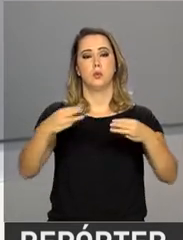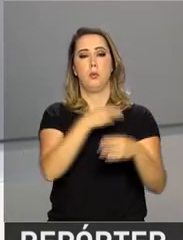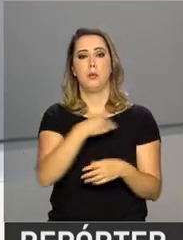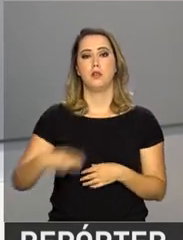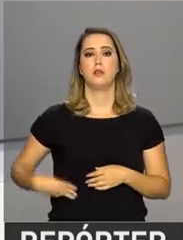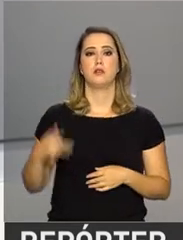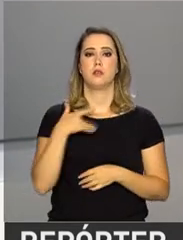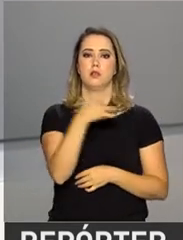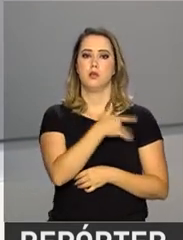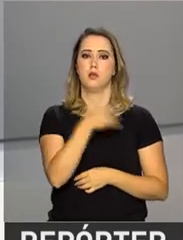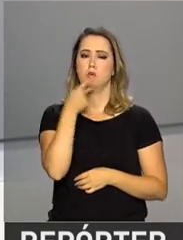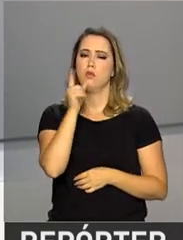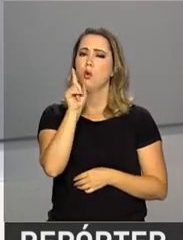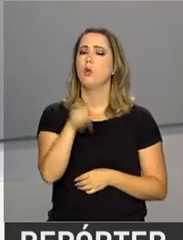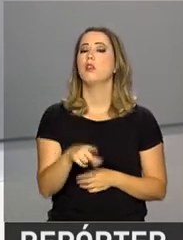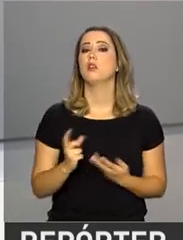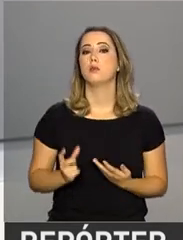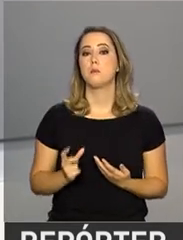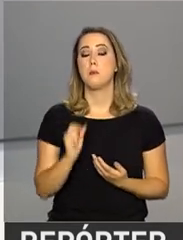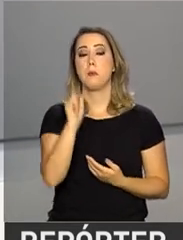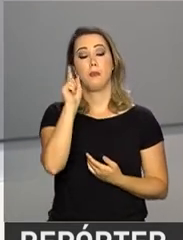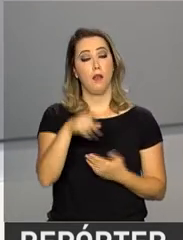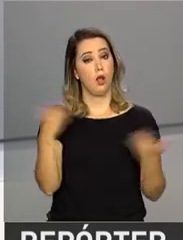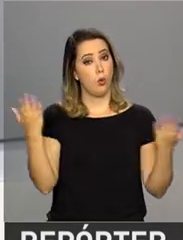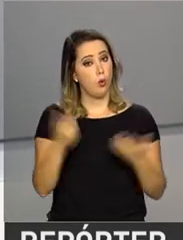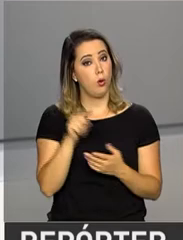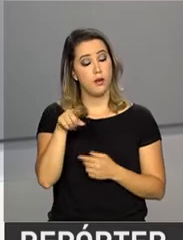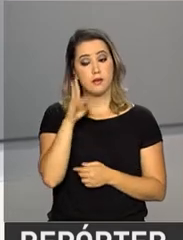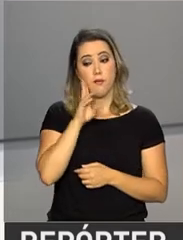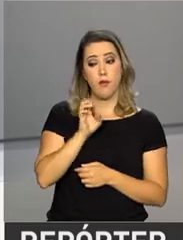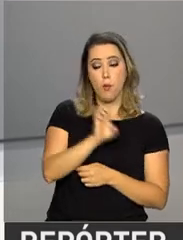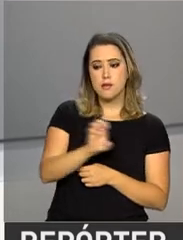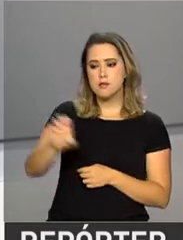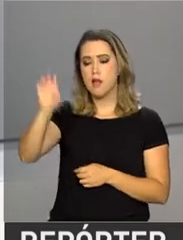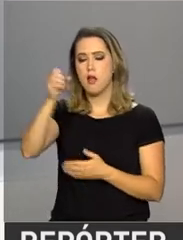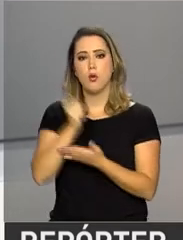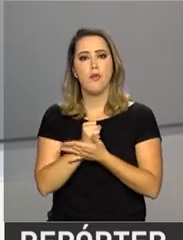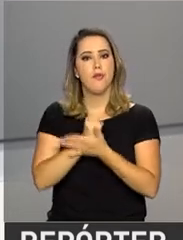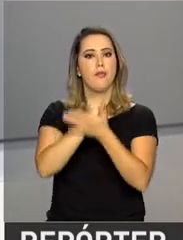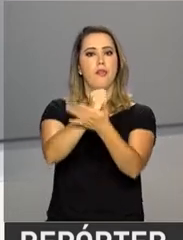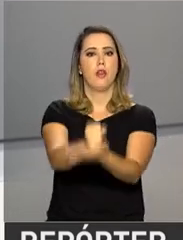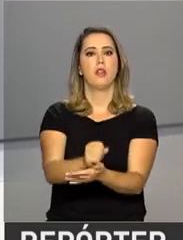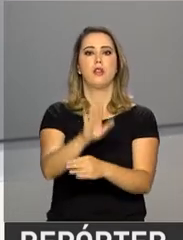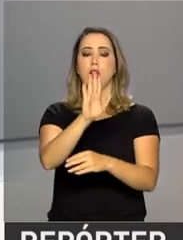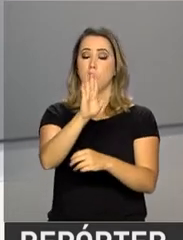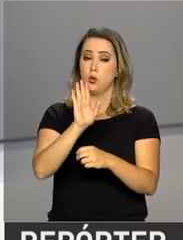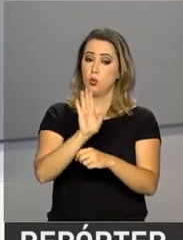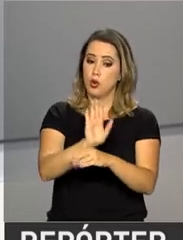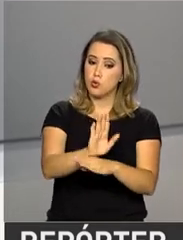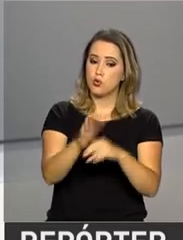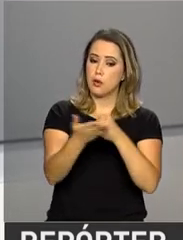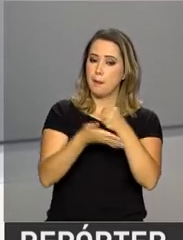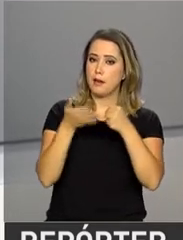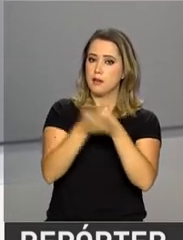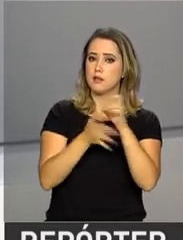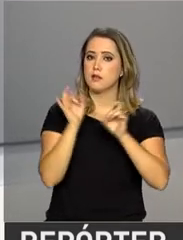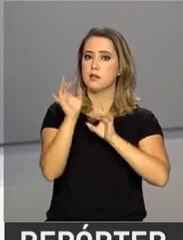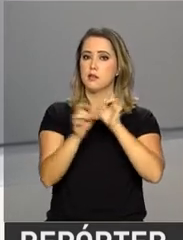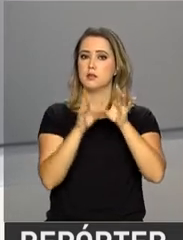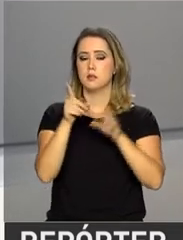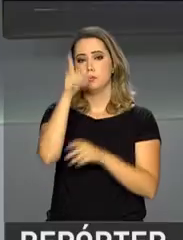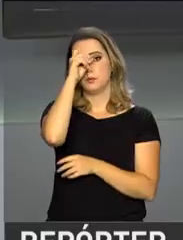segundo ricardo barros agora vai ficar claro que o estado e município tem que ofertar na atenção básica especializada e